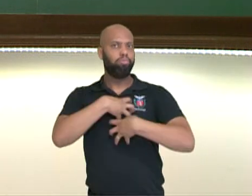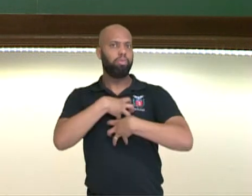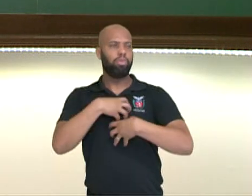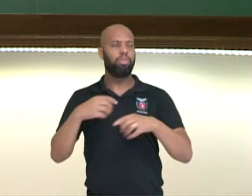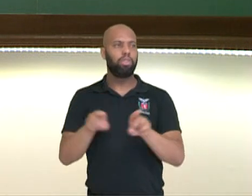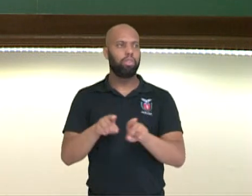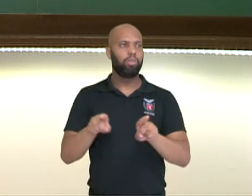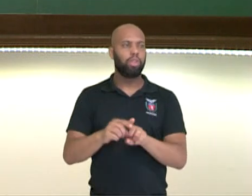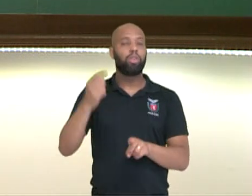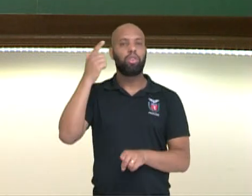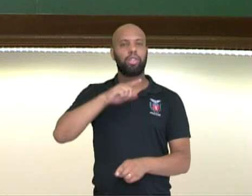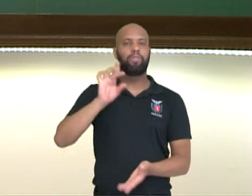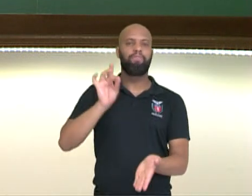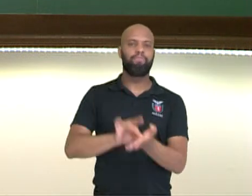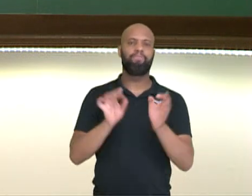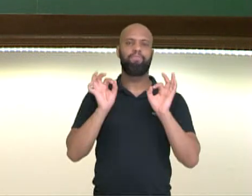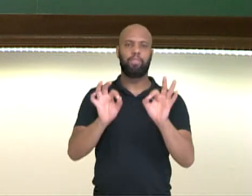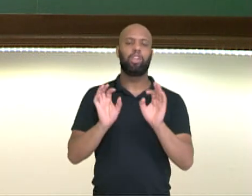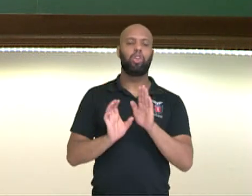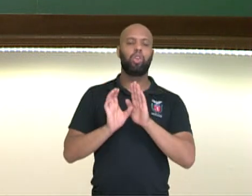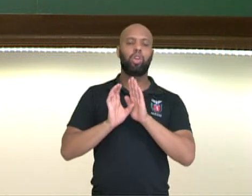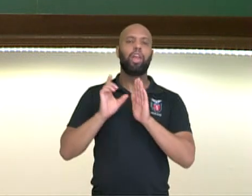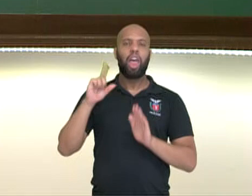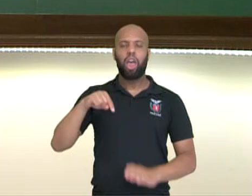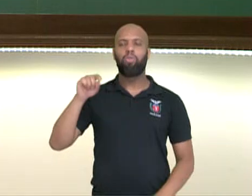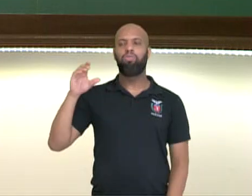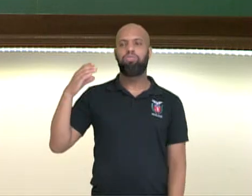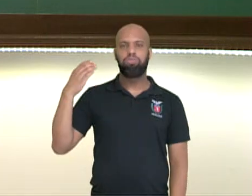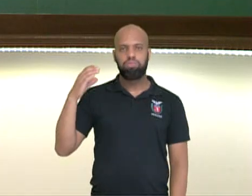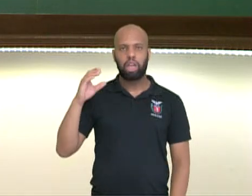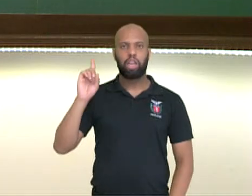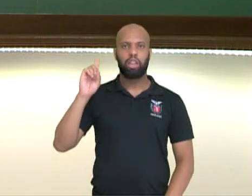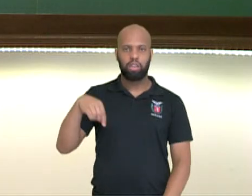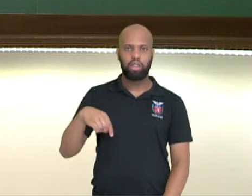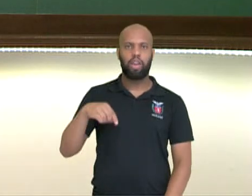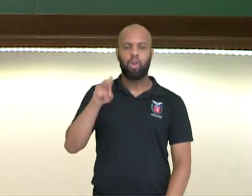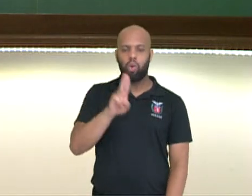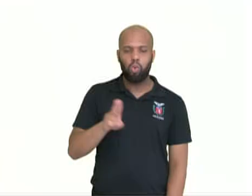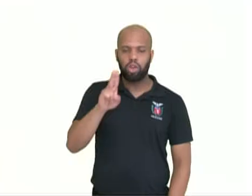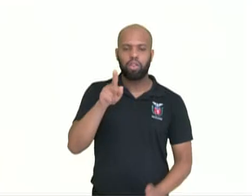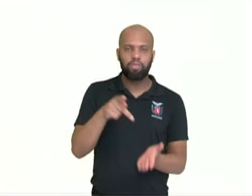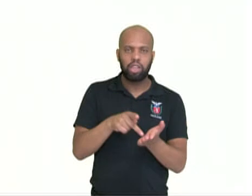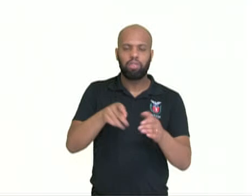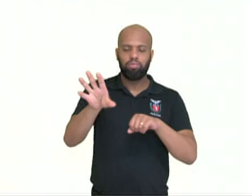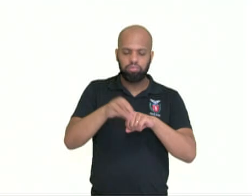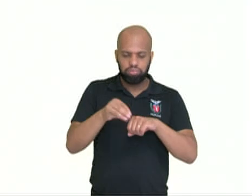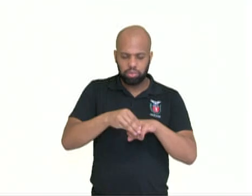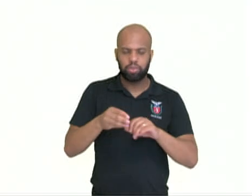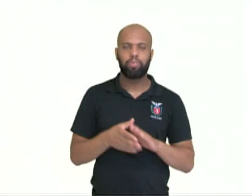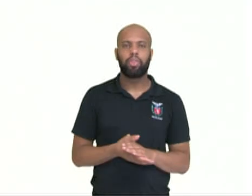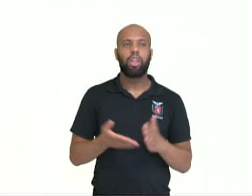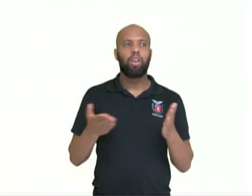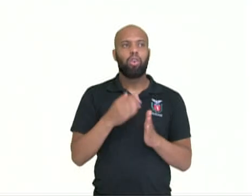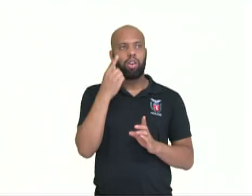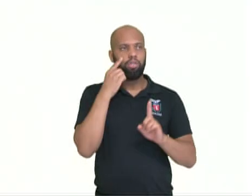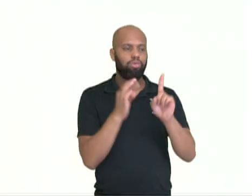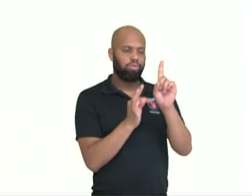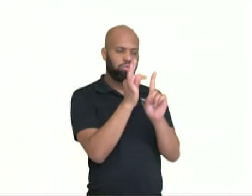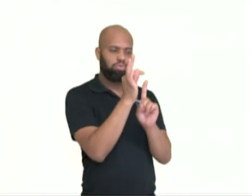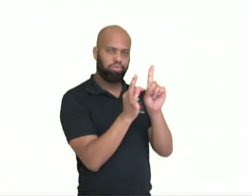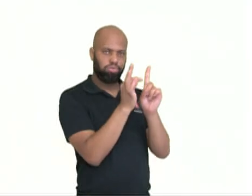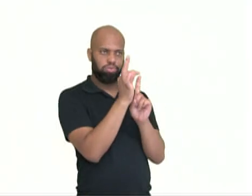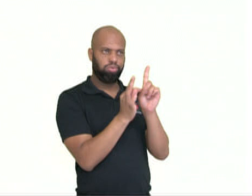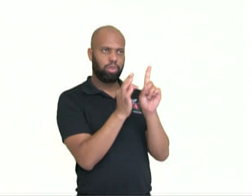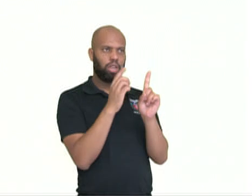chegar à verdade, chegar ao conhecimento último, ok? Então olha só, termômetro, na medicina a gente